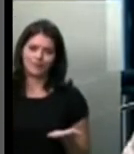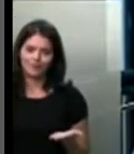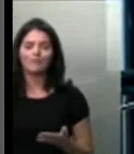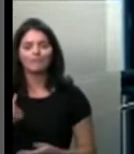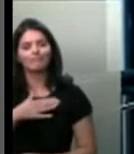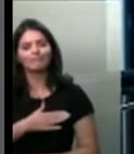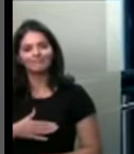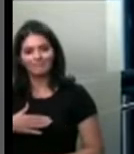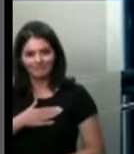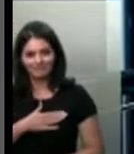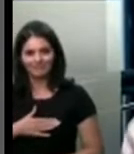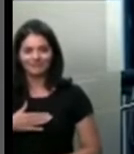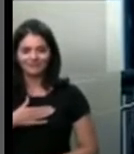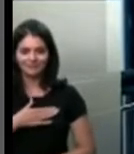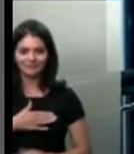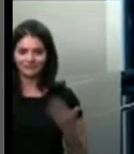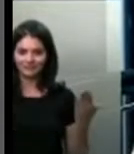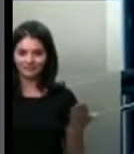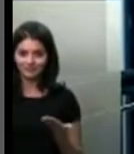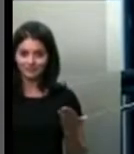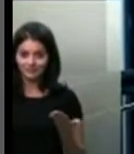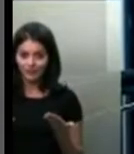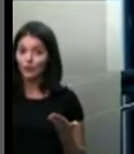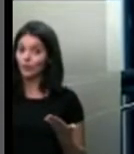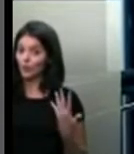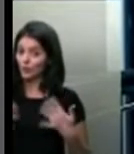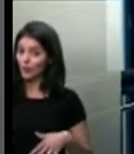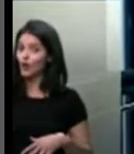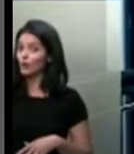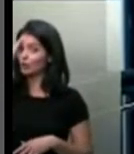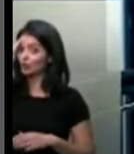podido, nesse dia histórico,